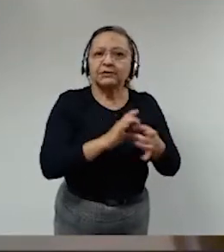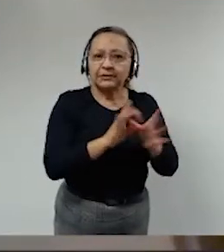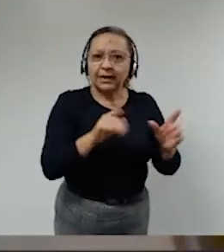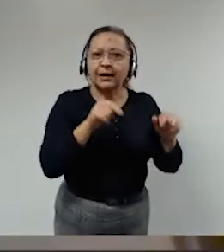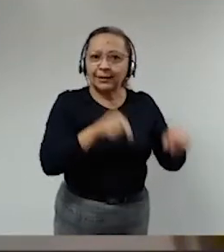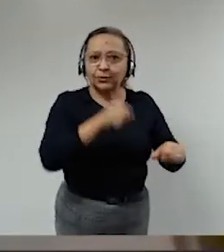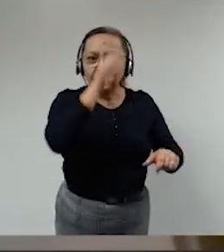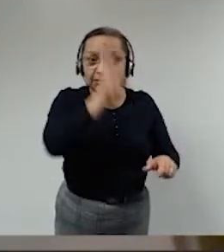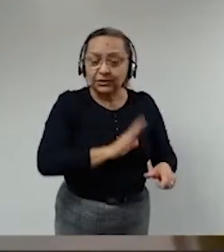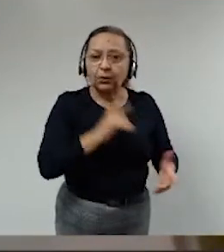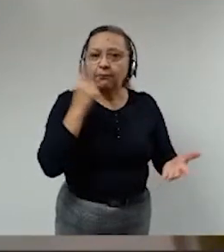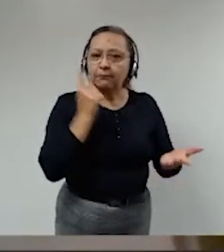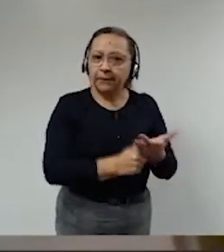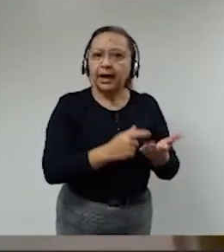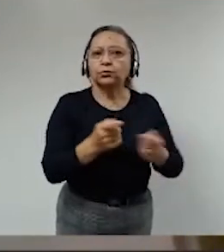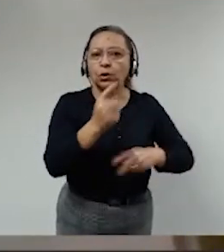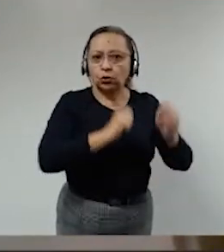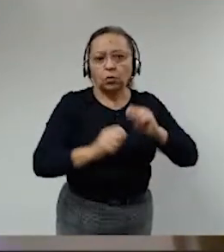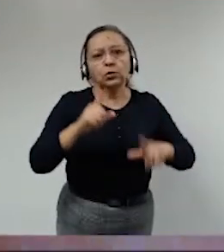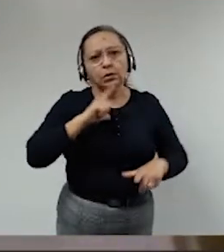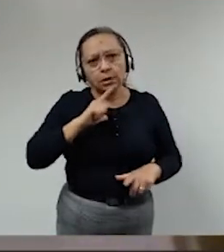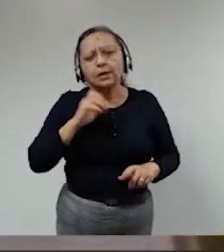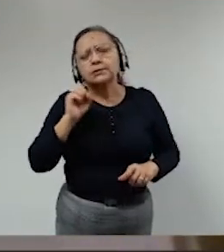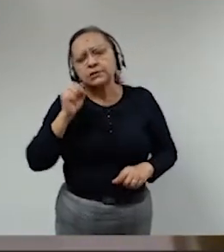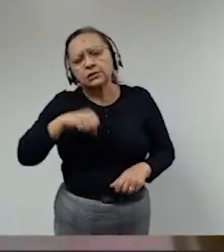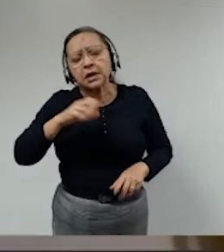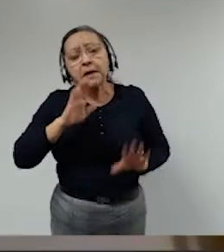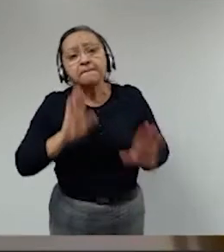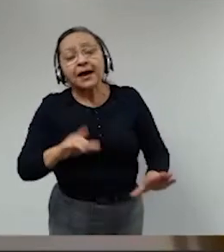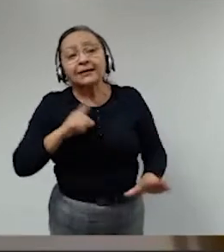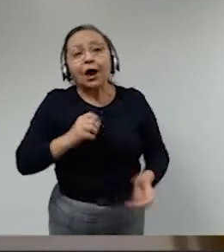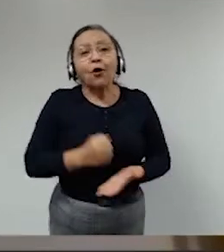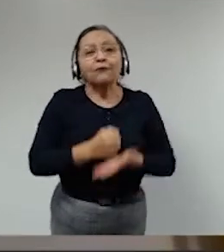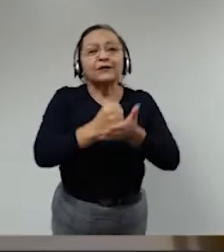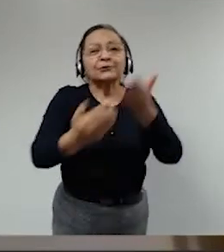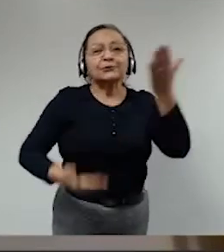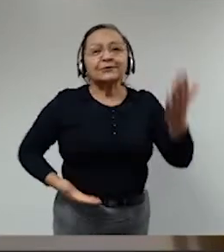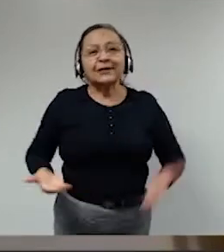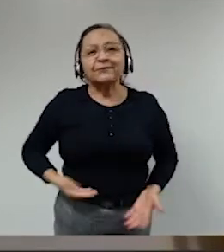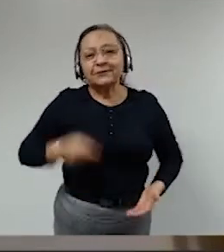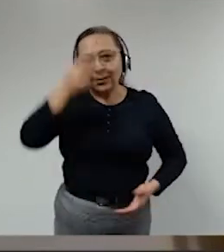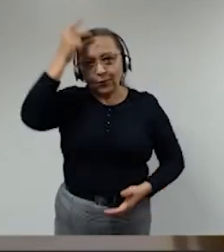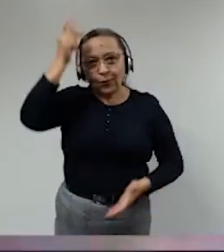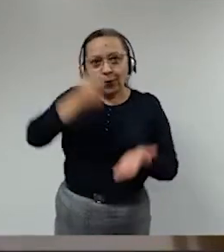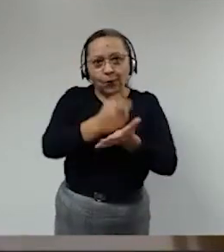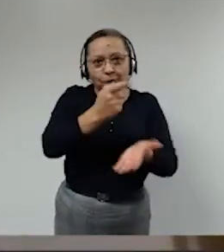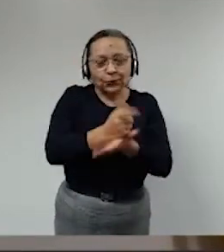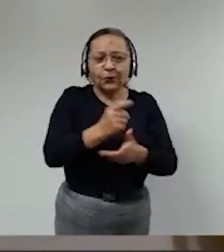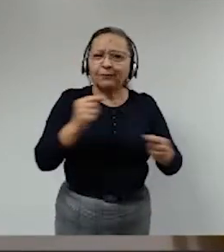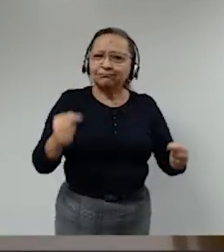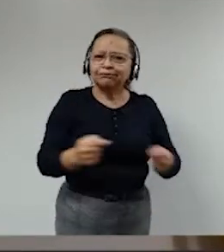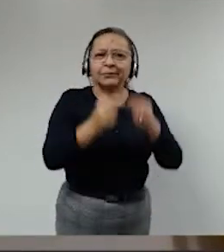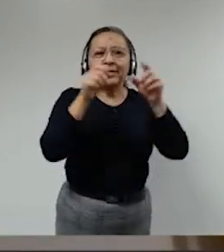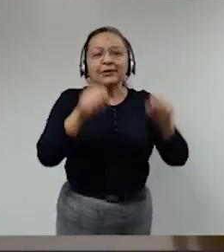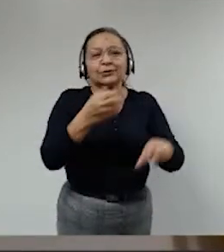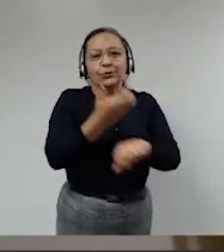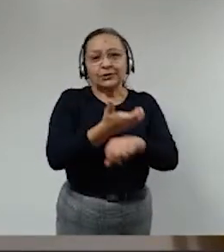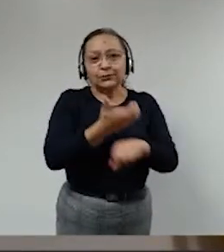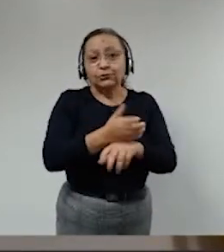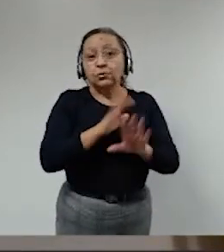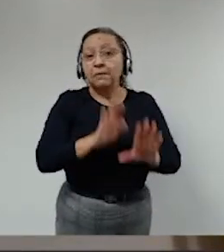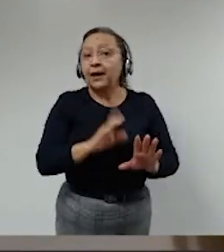impacto econômico existe? Claro que existe, porque você está oferecendo um serviço para o consumidor de acesso a esse conteúdo. Mas ele não é o mesmo do que você